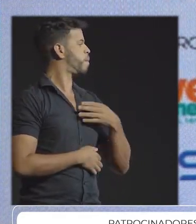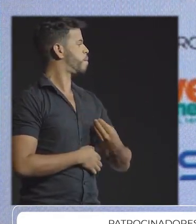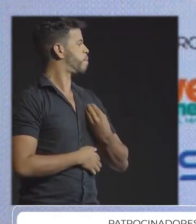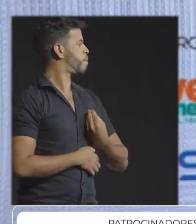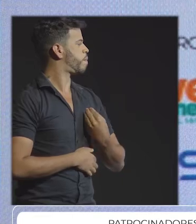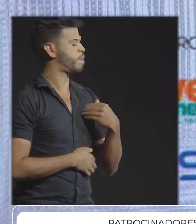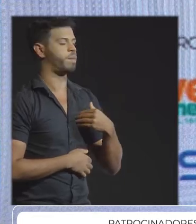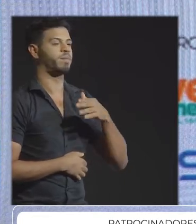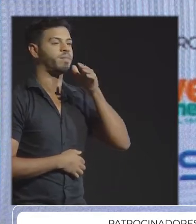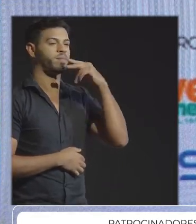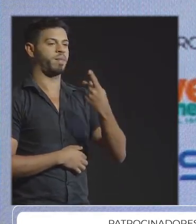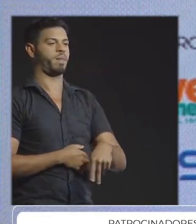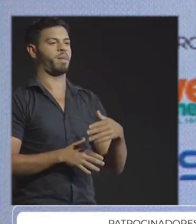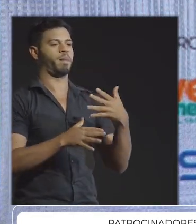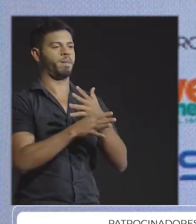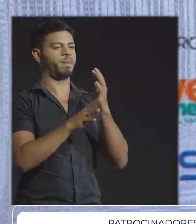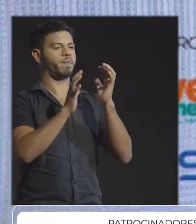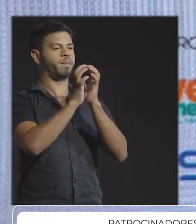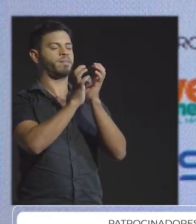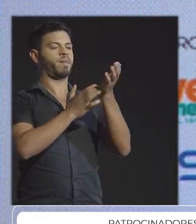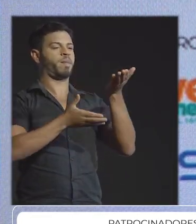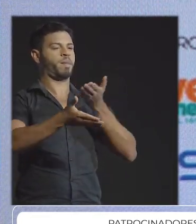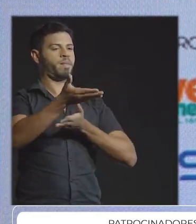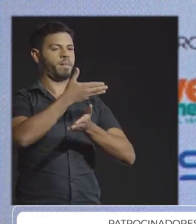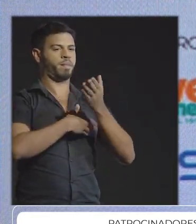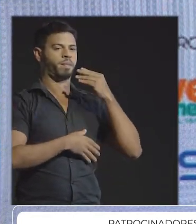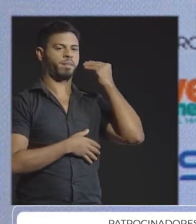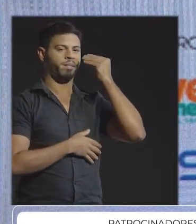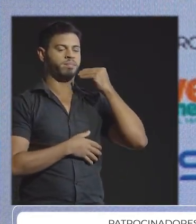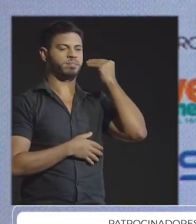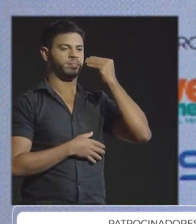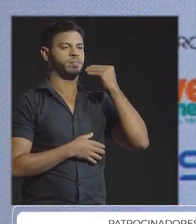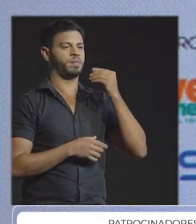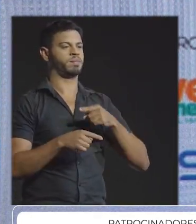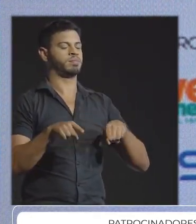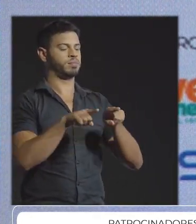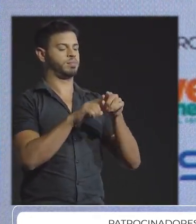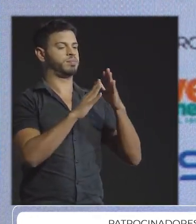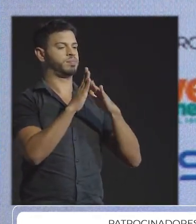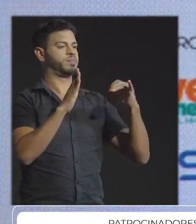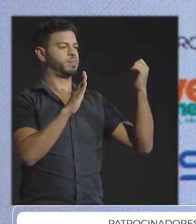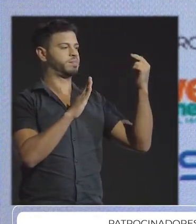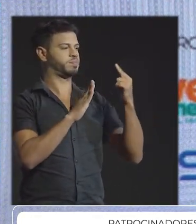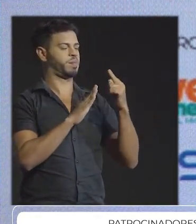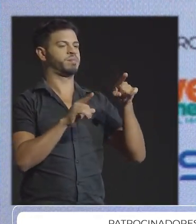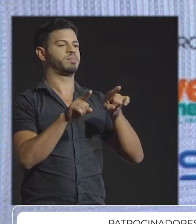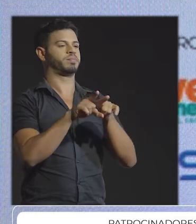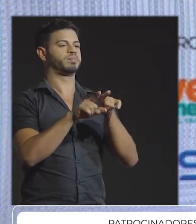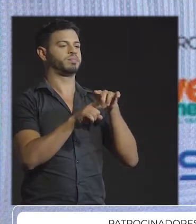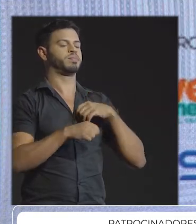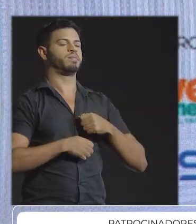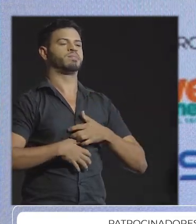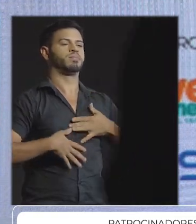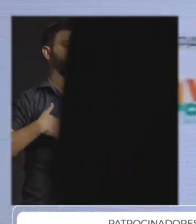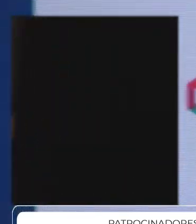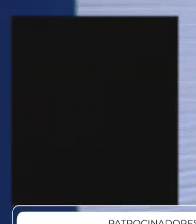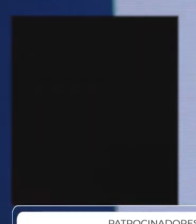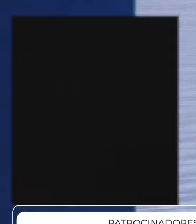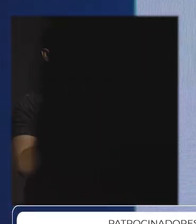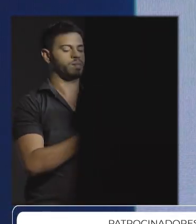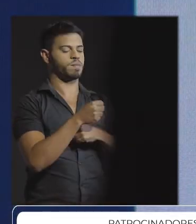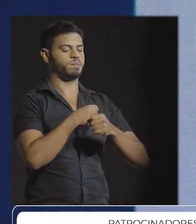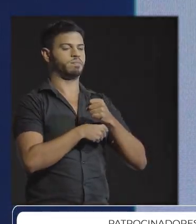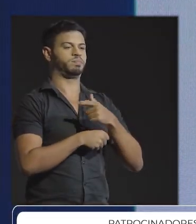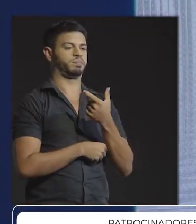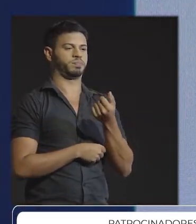belíssima cidade de Recife né compartilhando um pouquinho da nossa experiência com energia solar onde eu atuo com muito orgulho Desde o ano